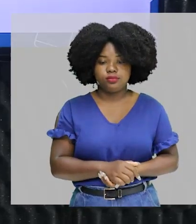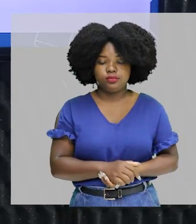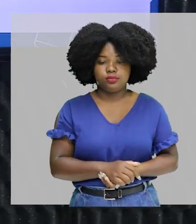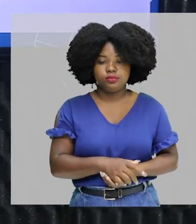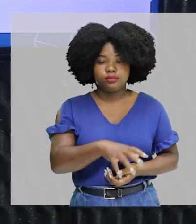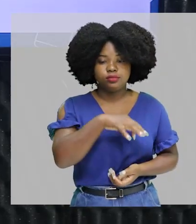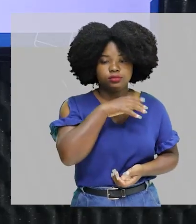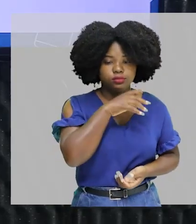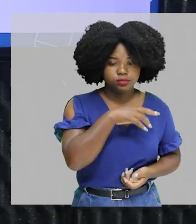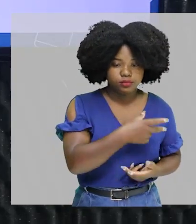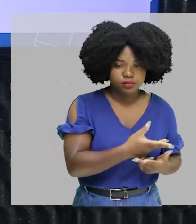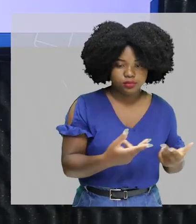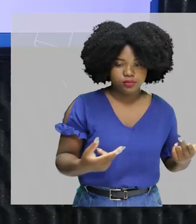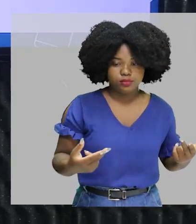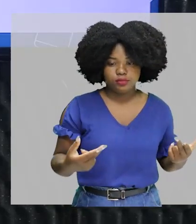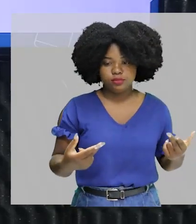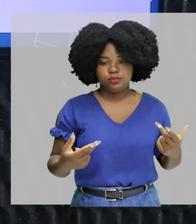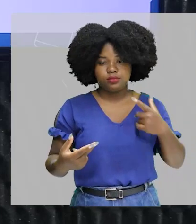animais